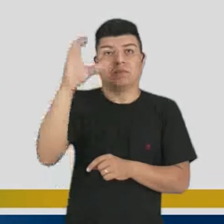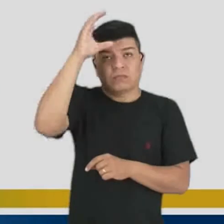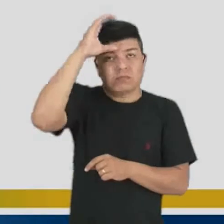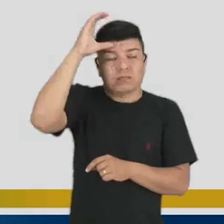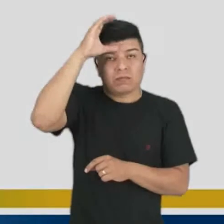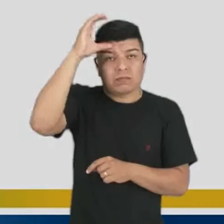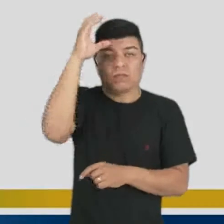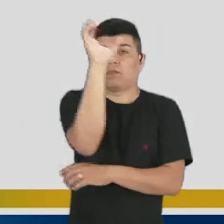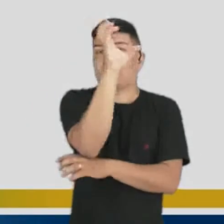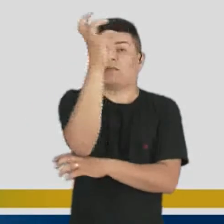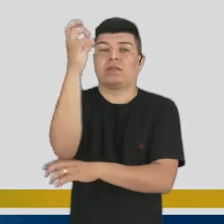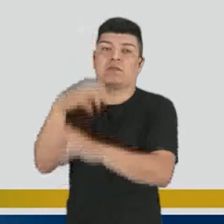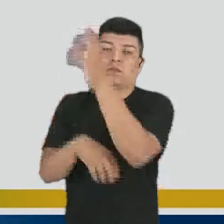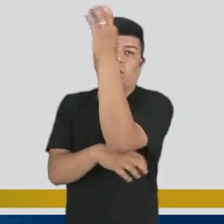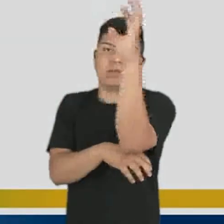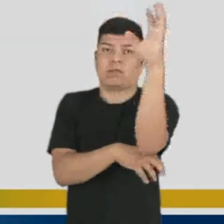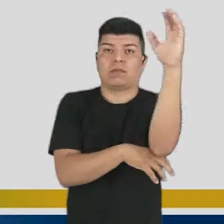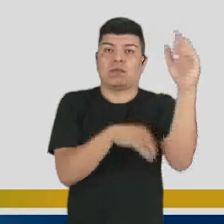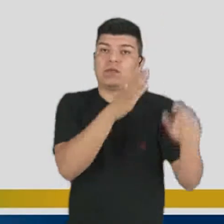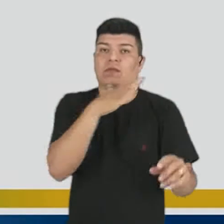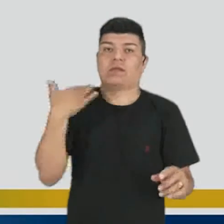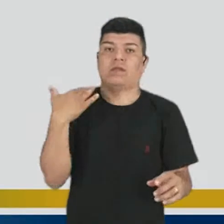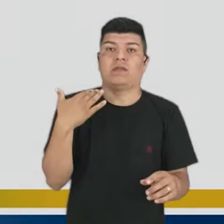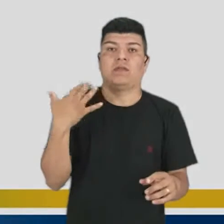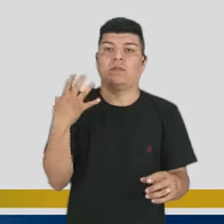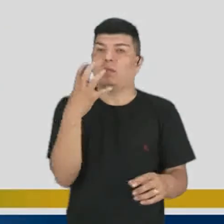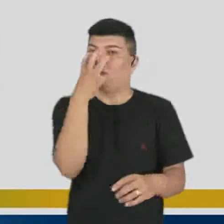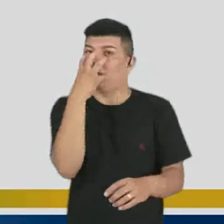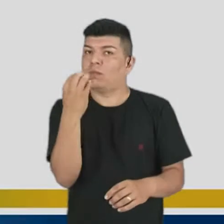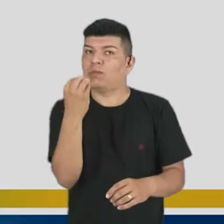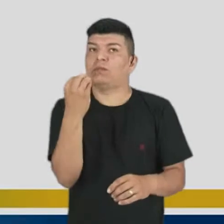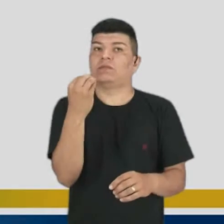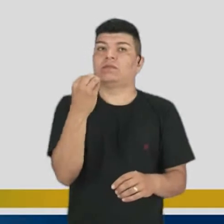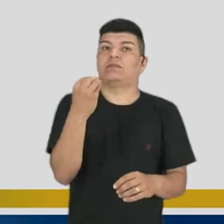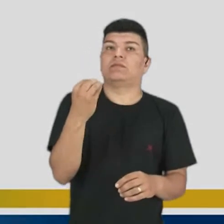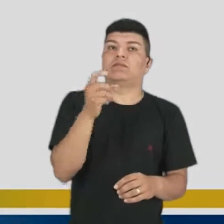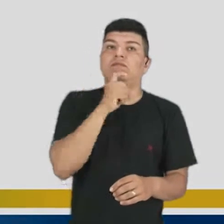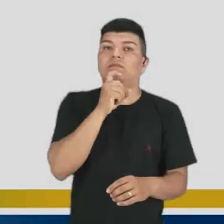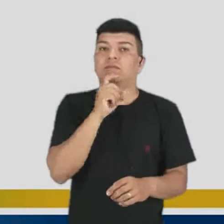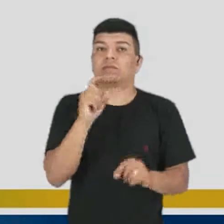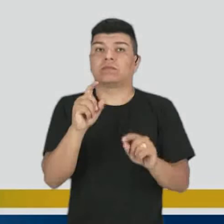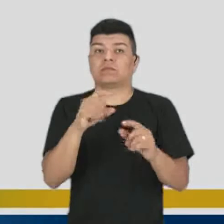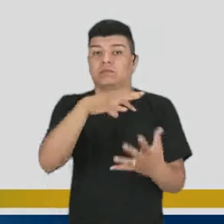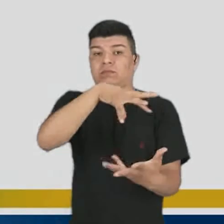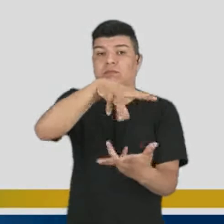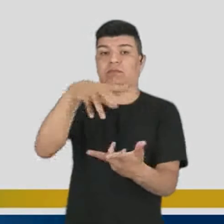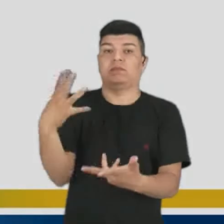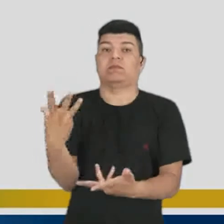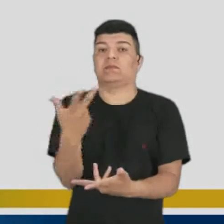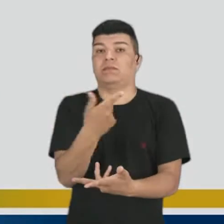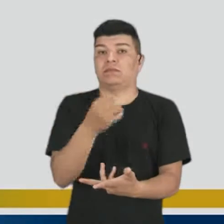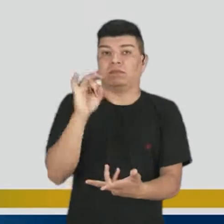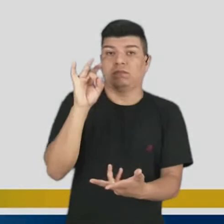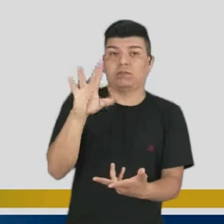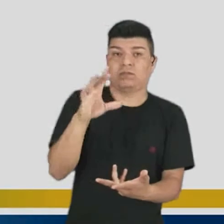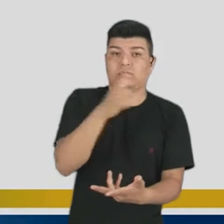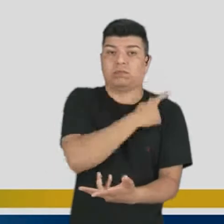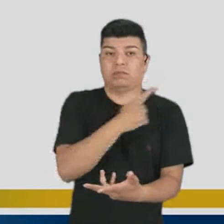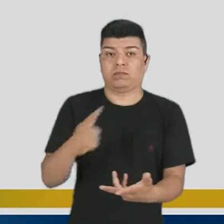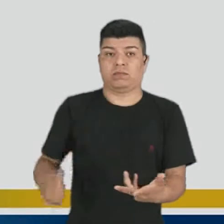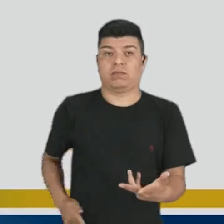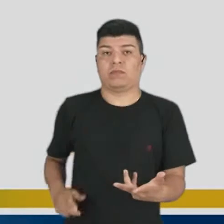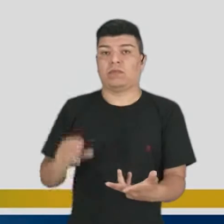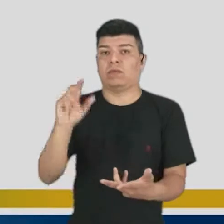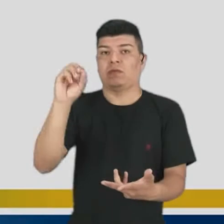ambiental, não basta condoer-se com a morte dos ursos polares. A bem da verdade, o planeta será salvo não apenas pelos governos